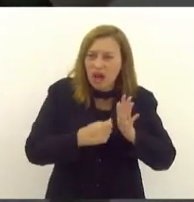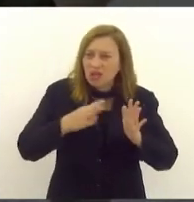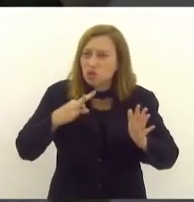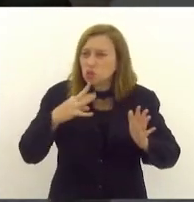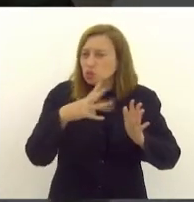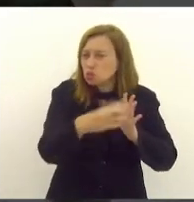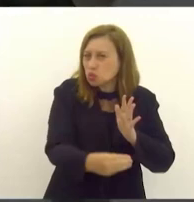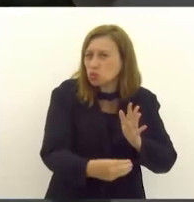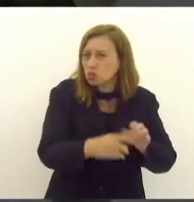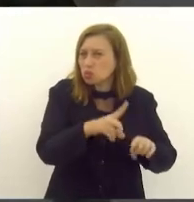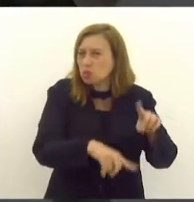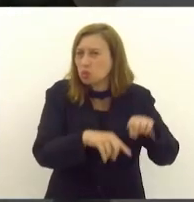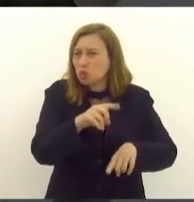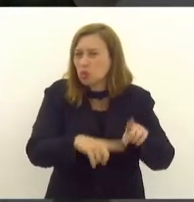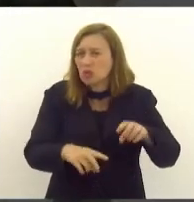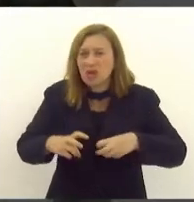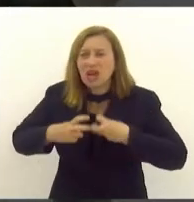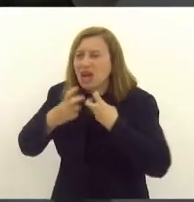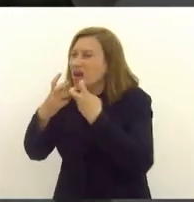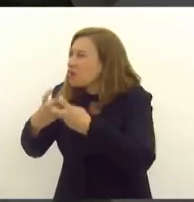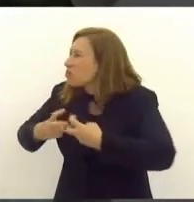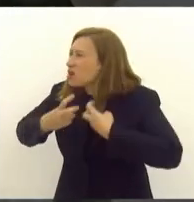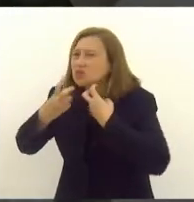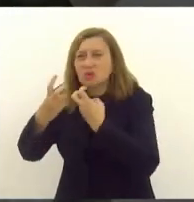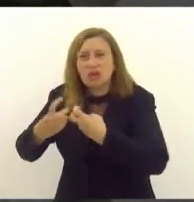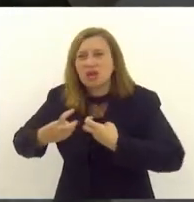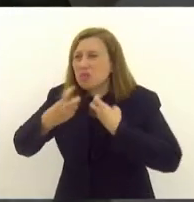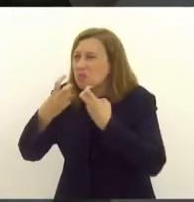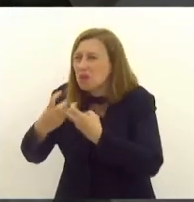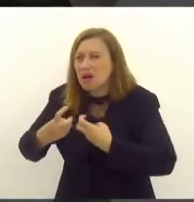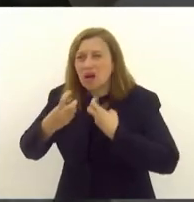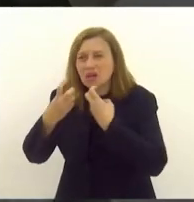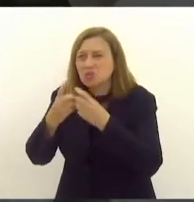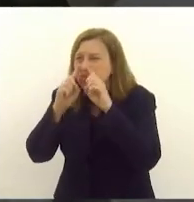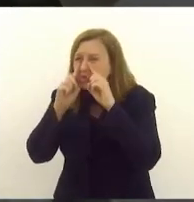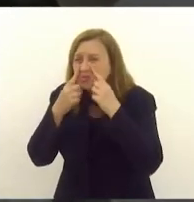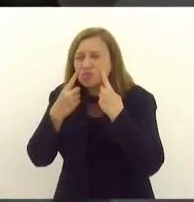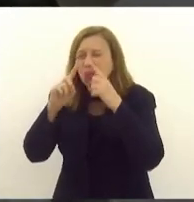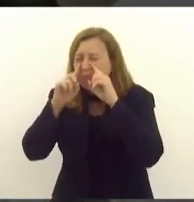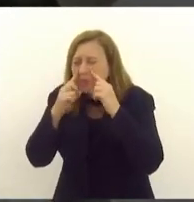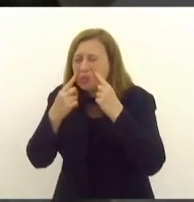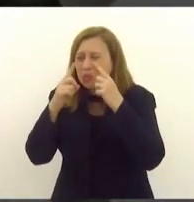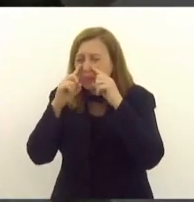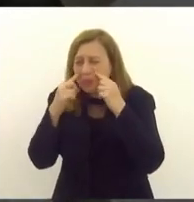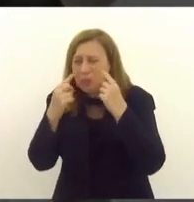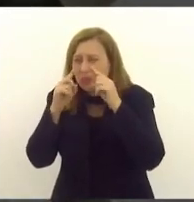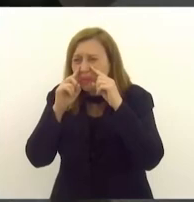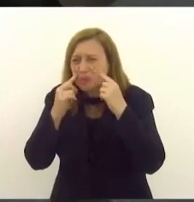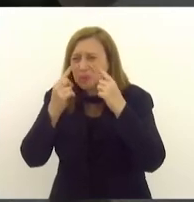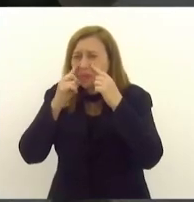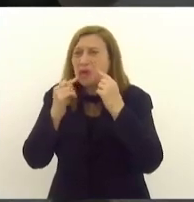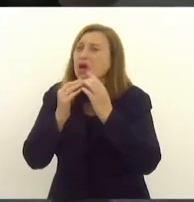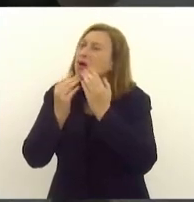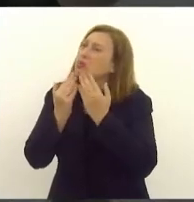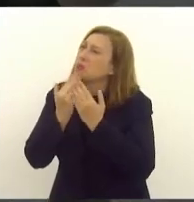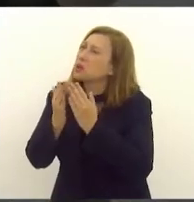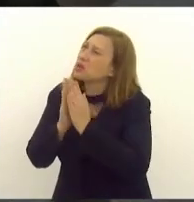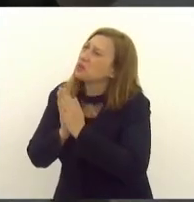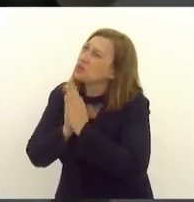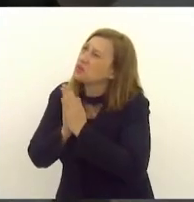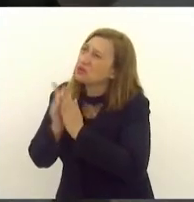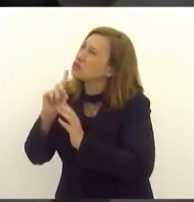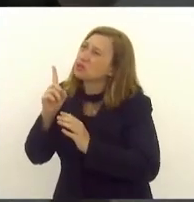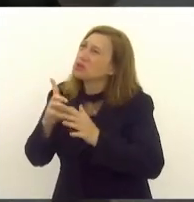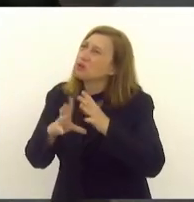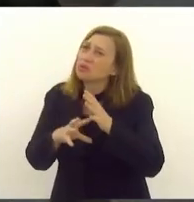e o garoto implorando Clemência chorando aos prantos desesperado pedindo para que não levasse